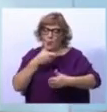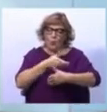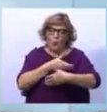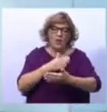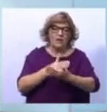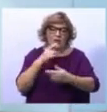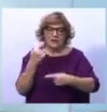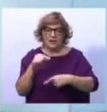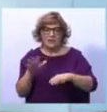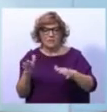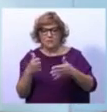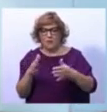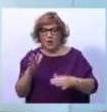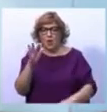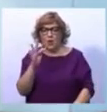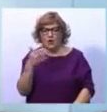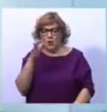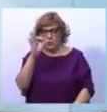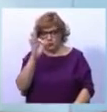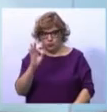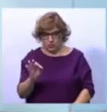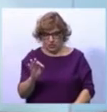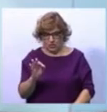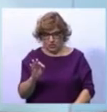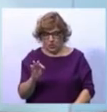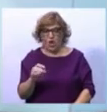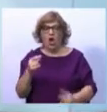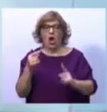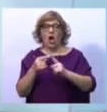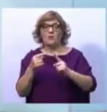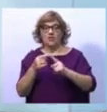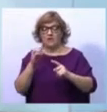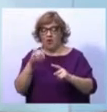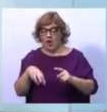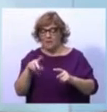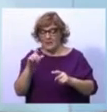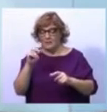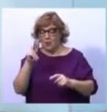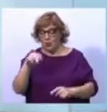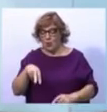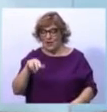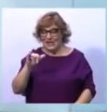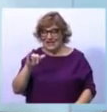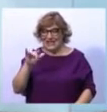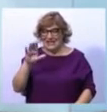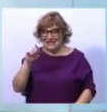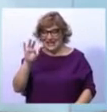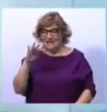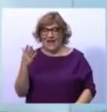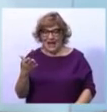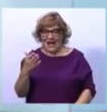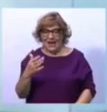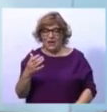há cerca de 41%, e os objetivos da OMS e da Unicef são